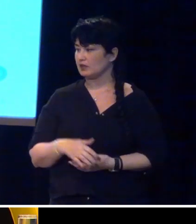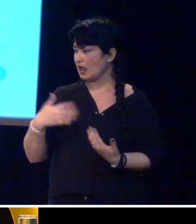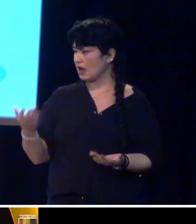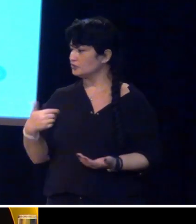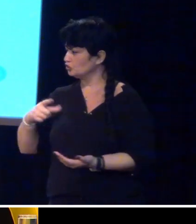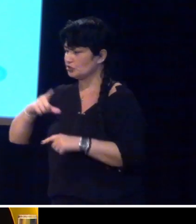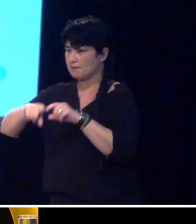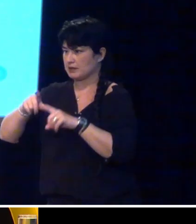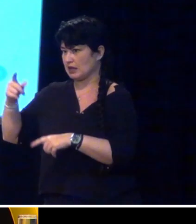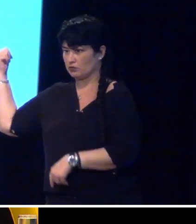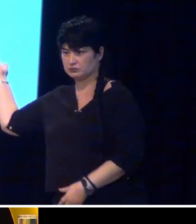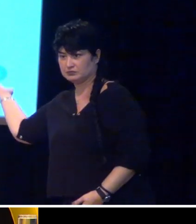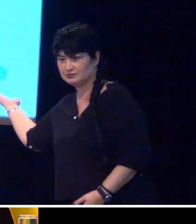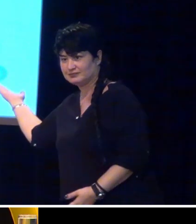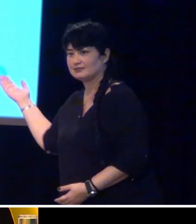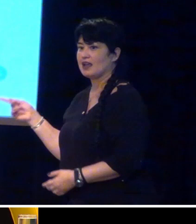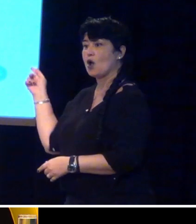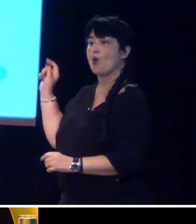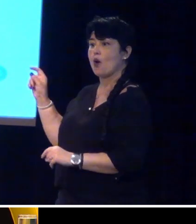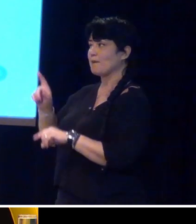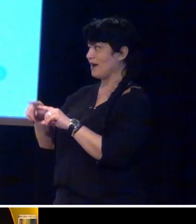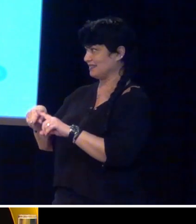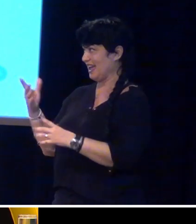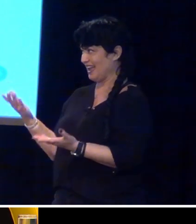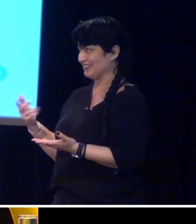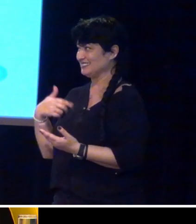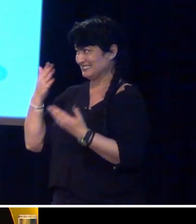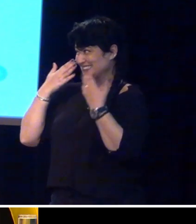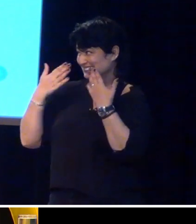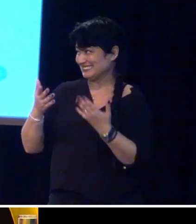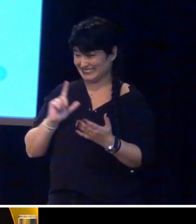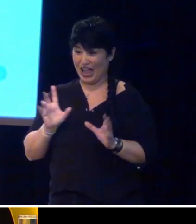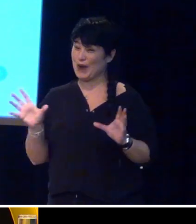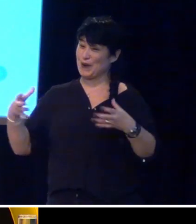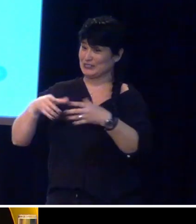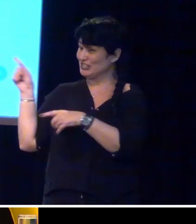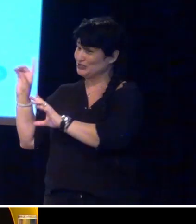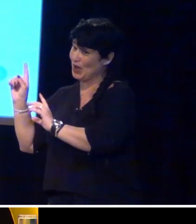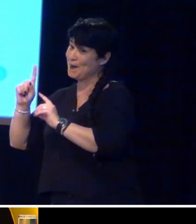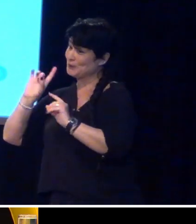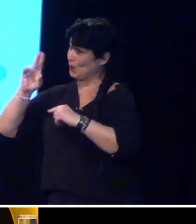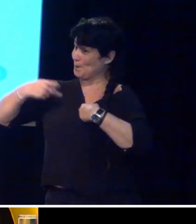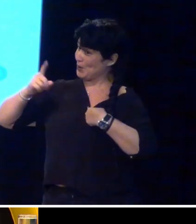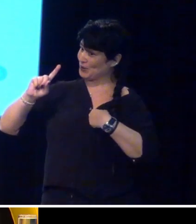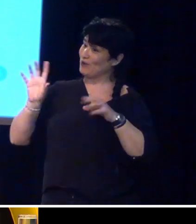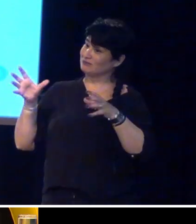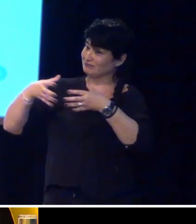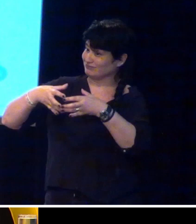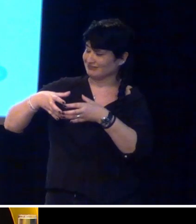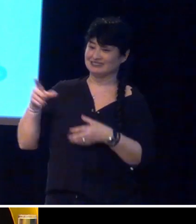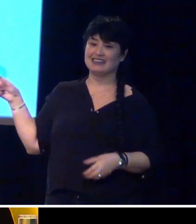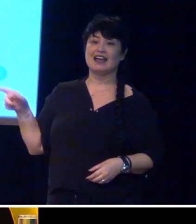Aí não tem nenhum material meu. Isso daí tudo agora, a partir de agora, é uma coisa coletiva, tá? Então, um